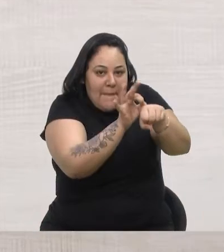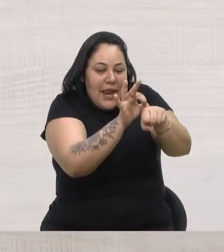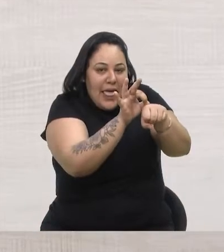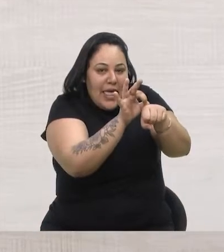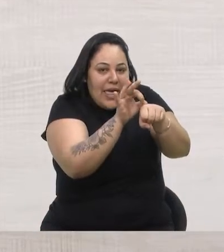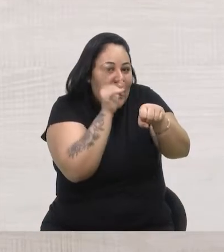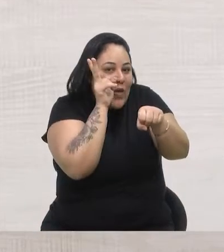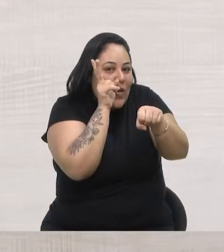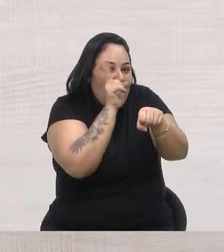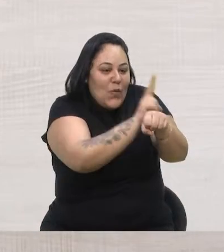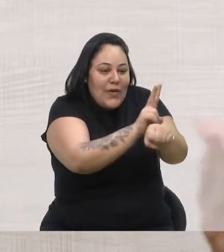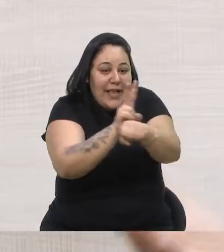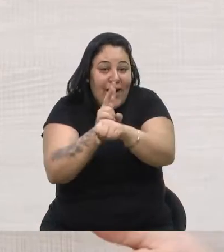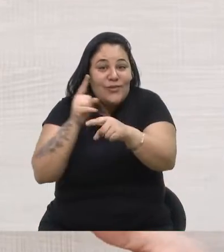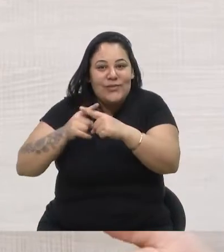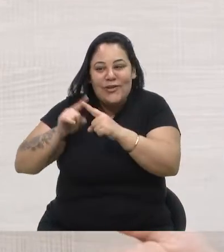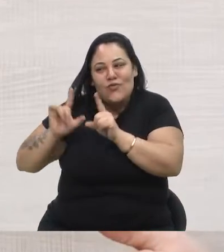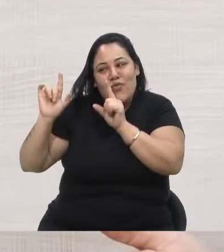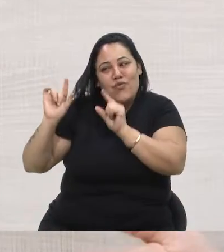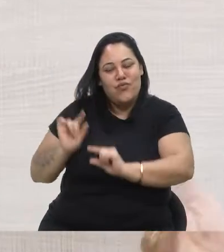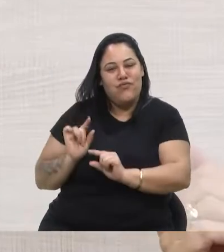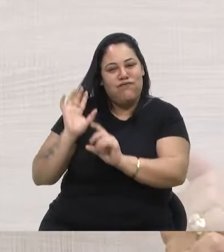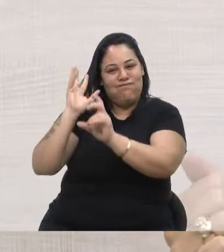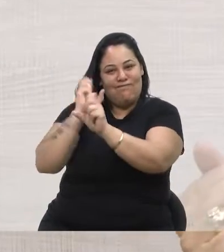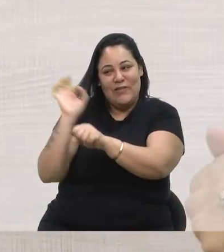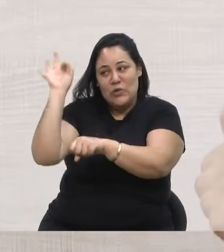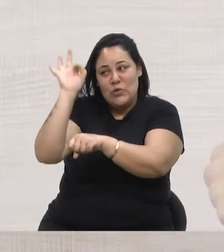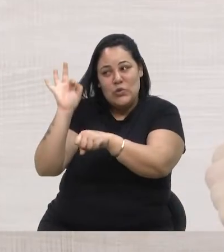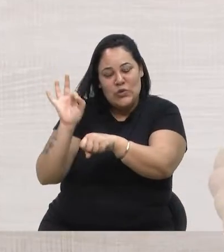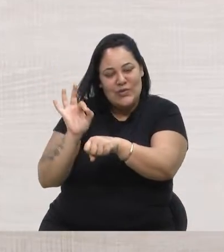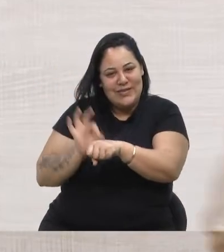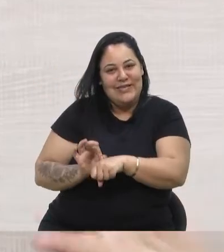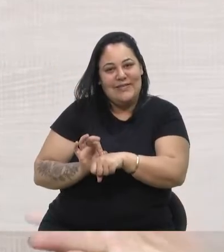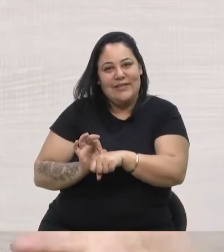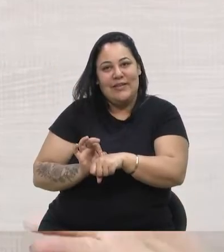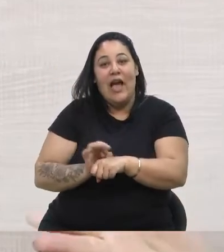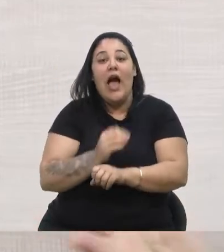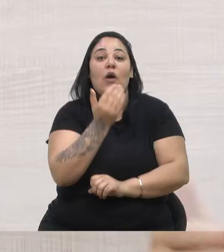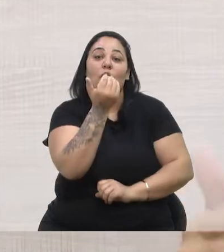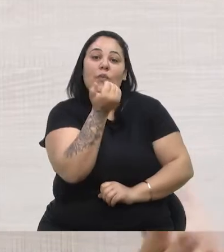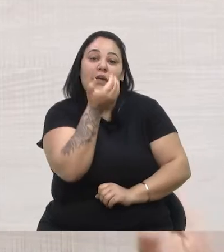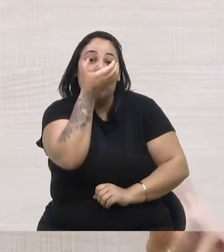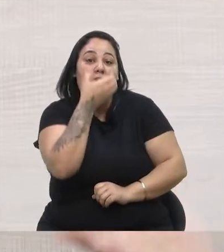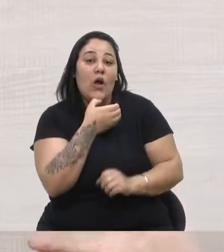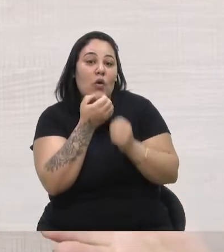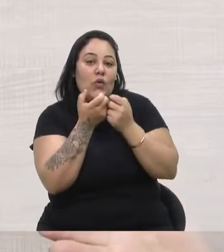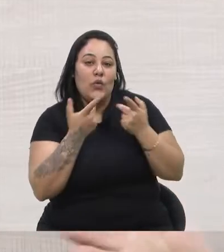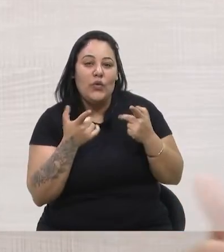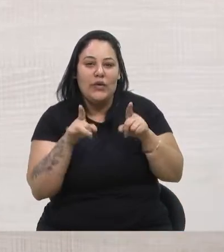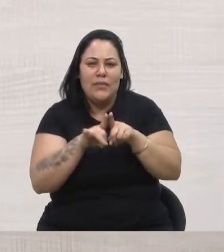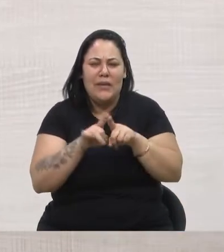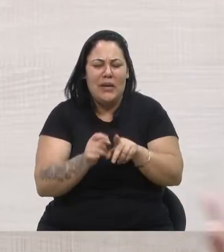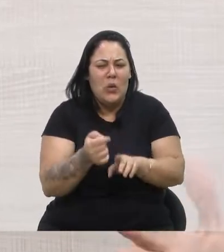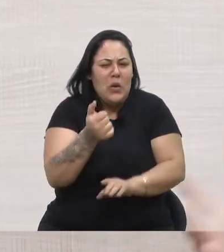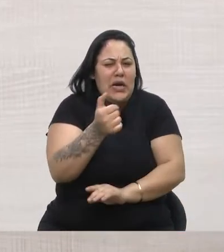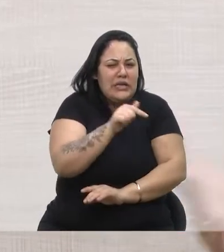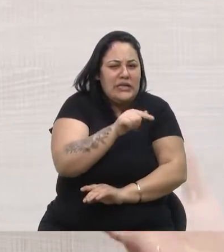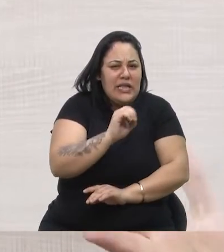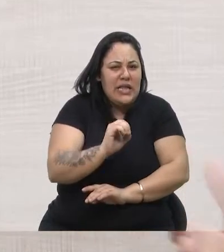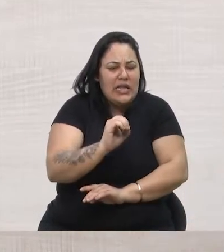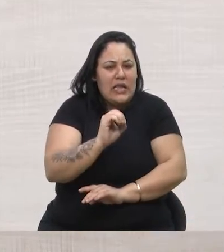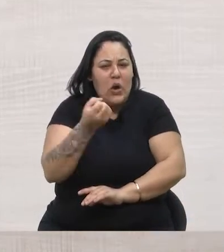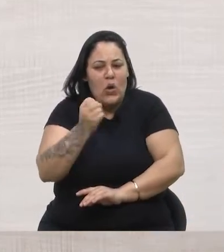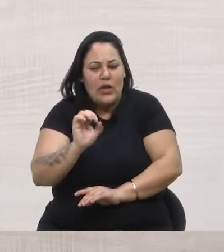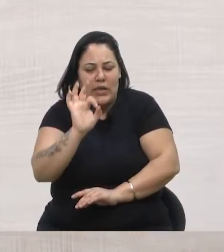porque tem havido uma diminuição muito intensa no mundo, né? E os alimentos que a gente consome, frutas, praticamente 70%